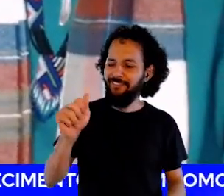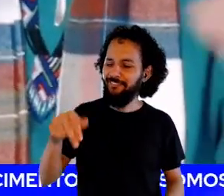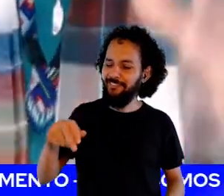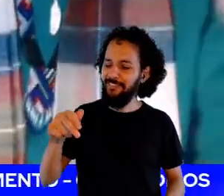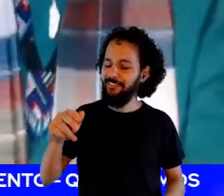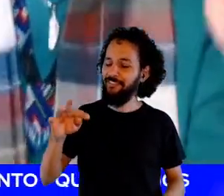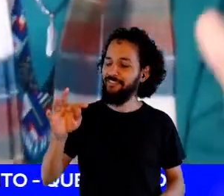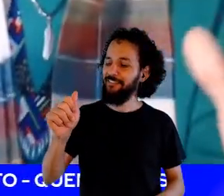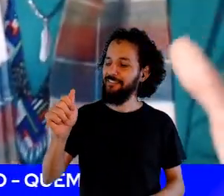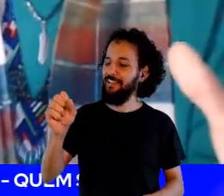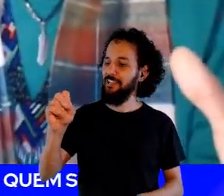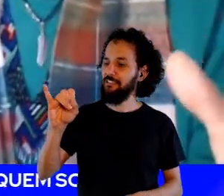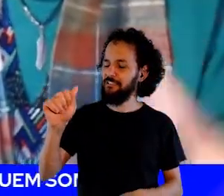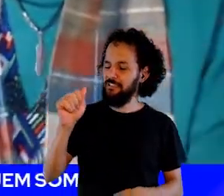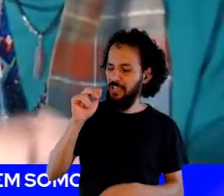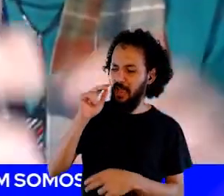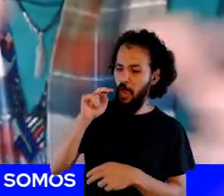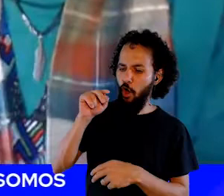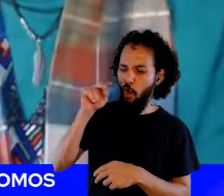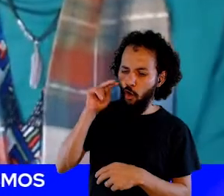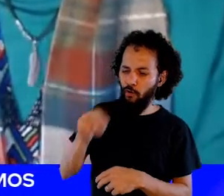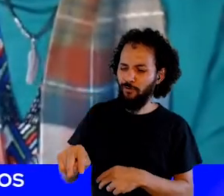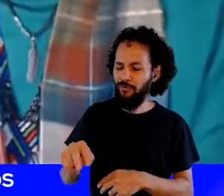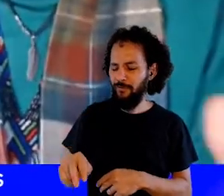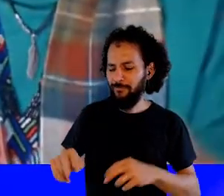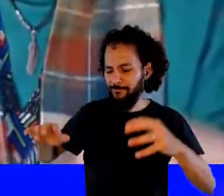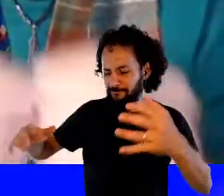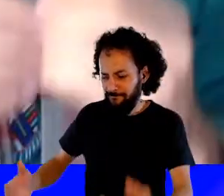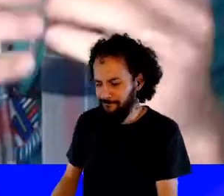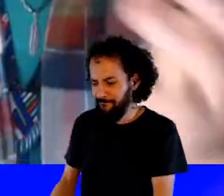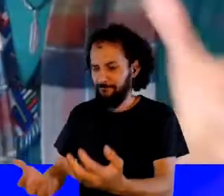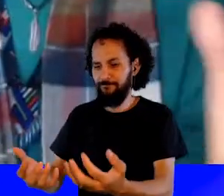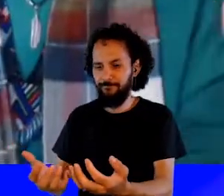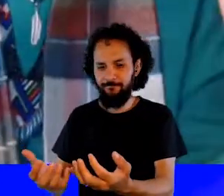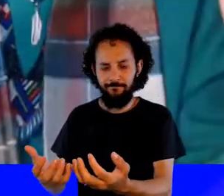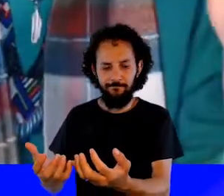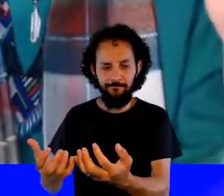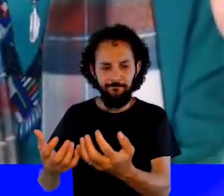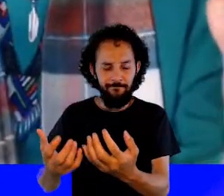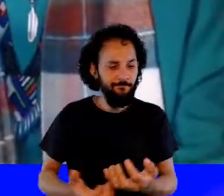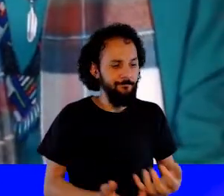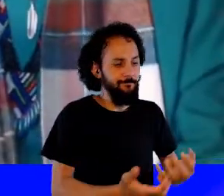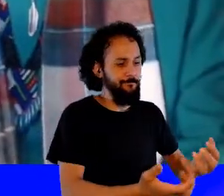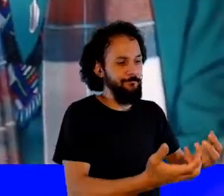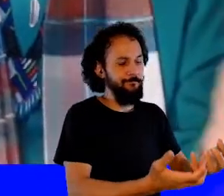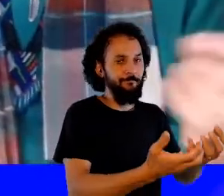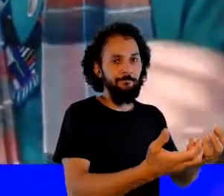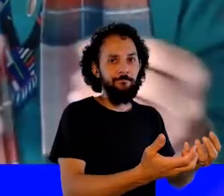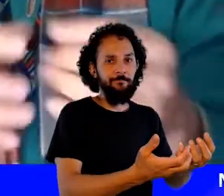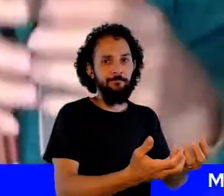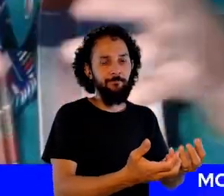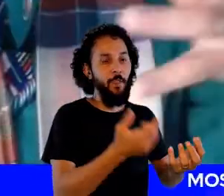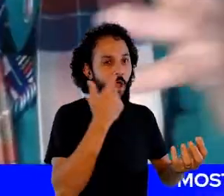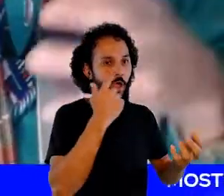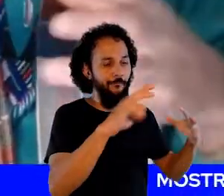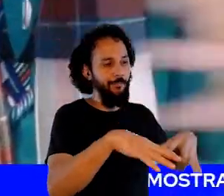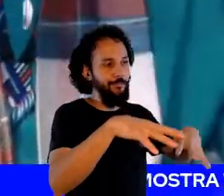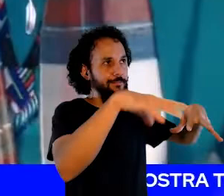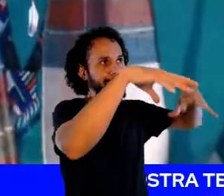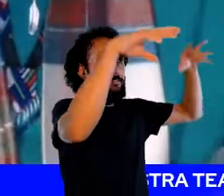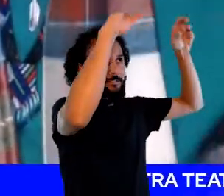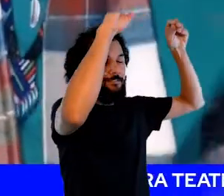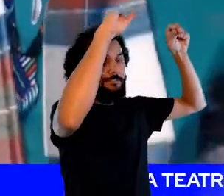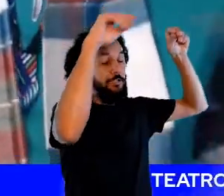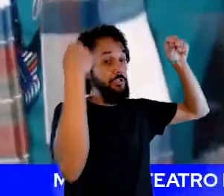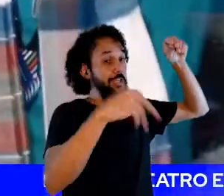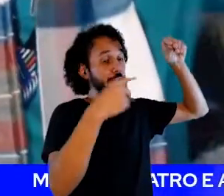deplorável, pegou-a, levou até o seu palácio, a gente já pode imaginar o palácio da fantasia, aquele palácio de